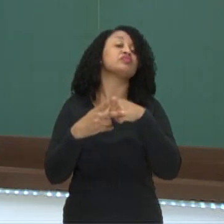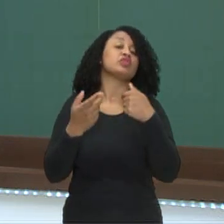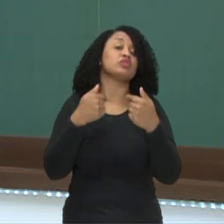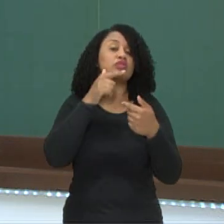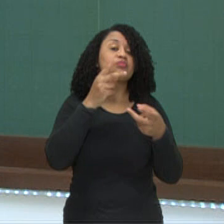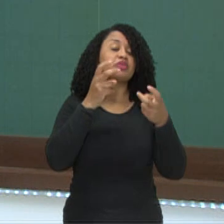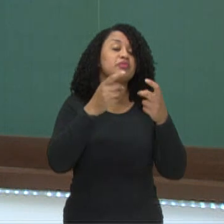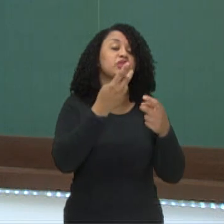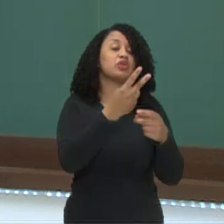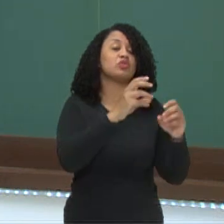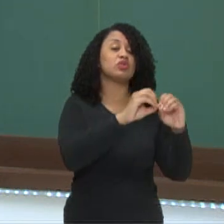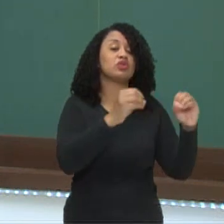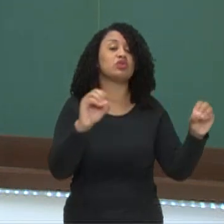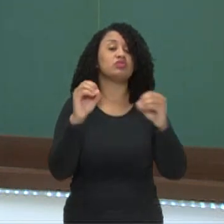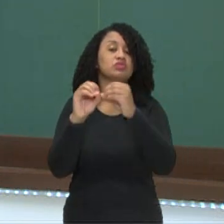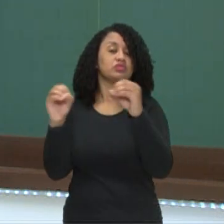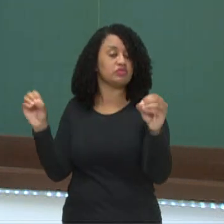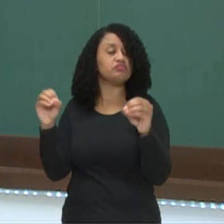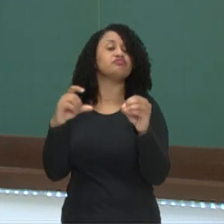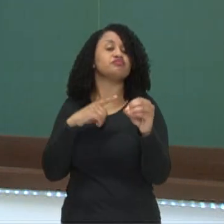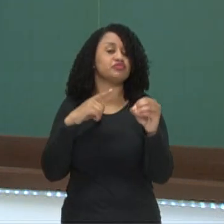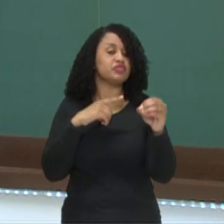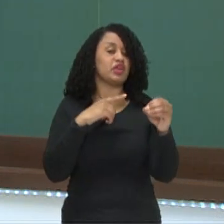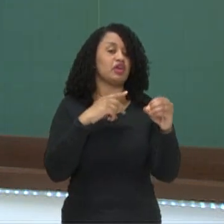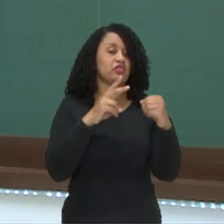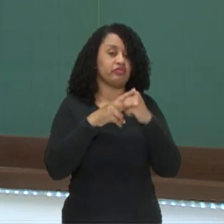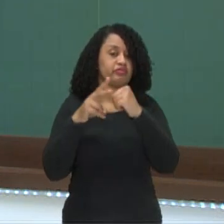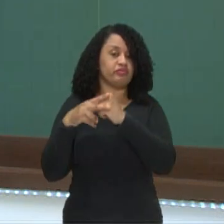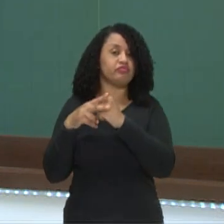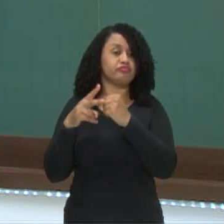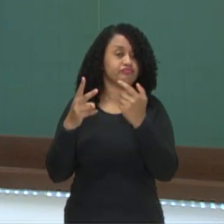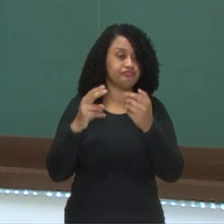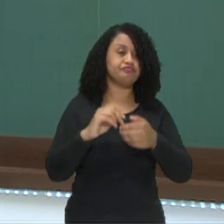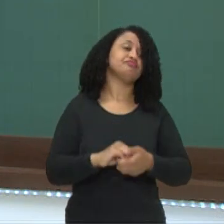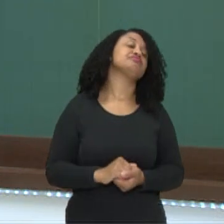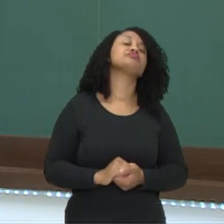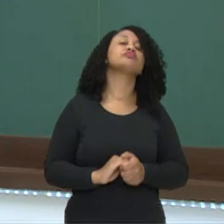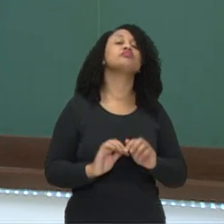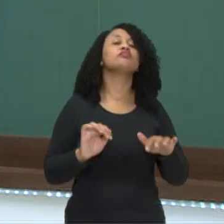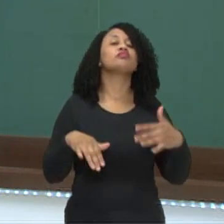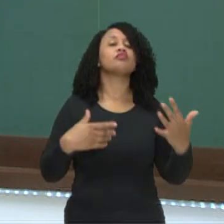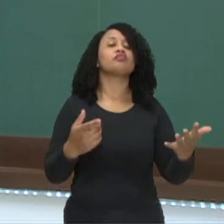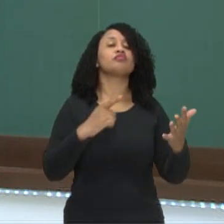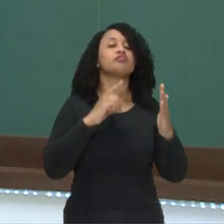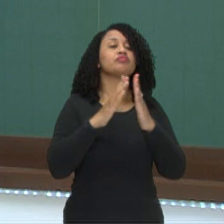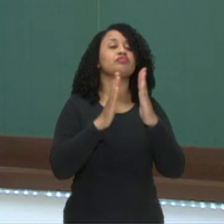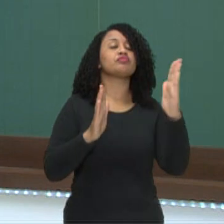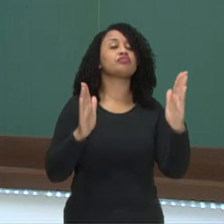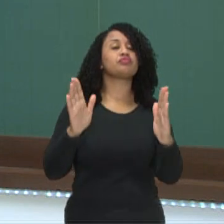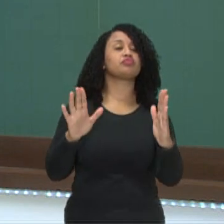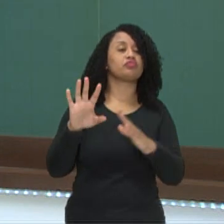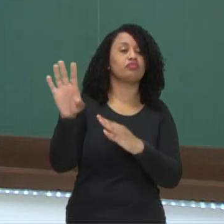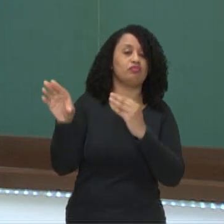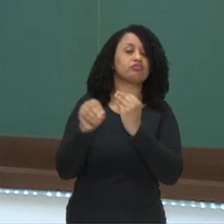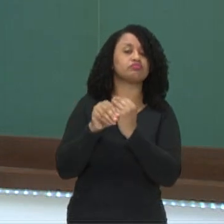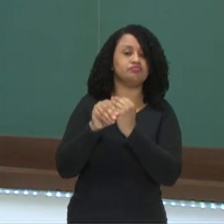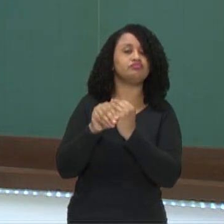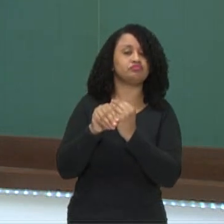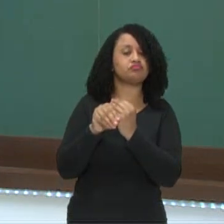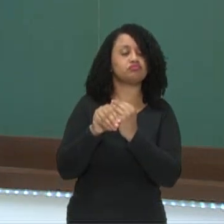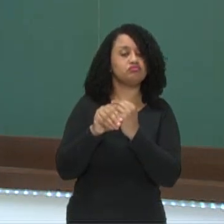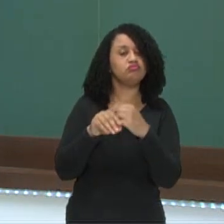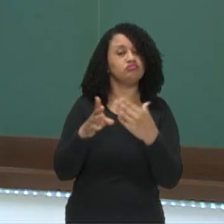temos duas orações, duas frases com verbo. E então temos um período que é composto.